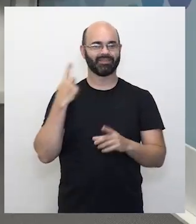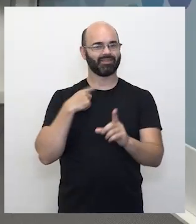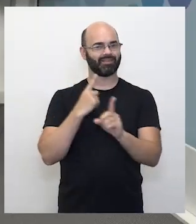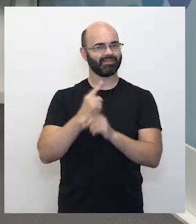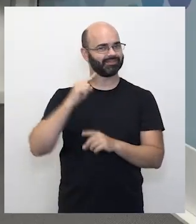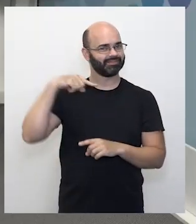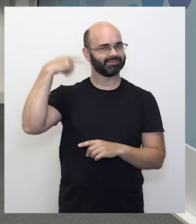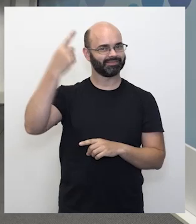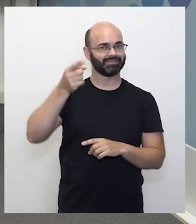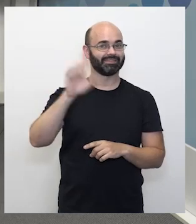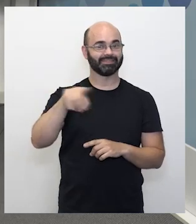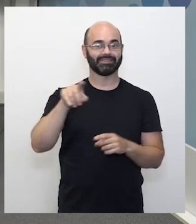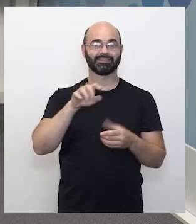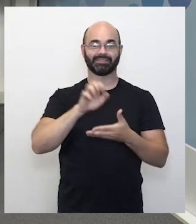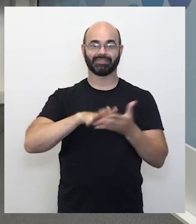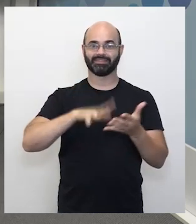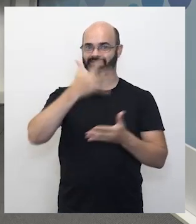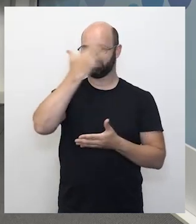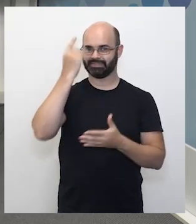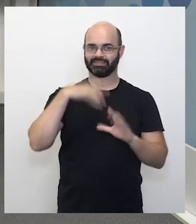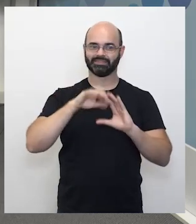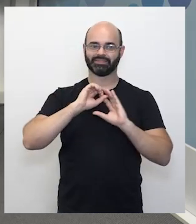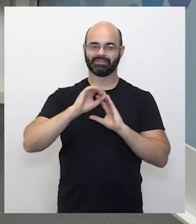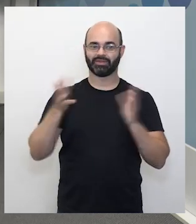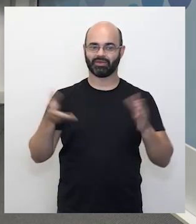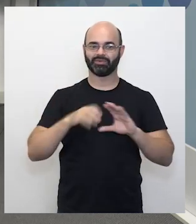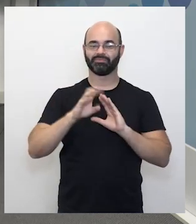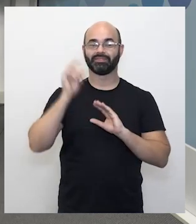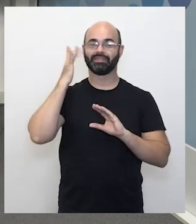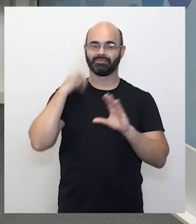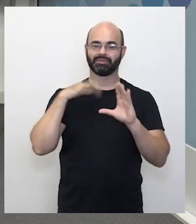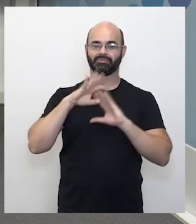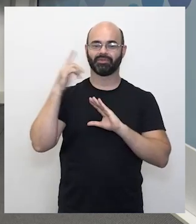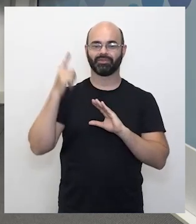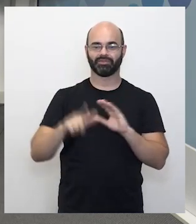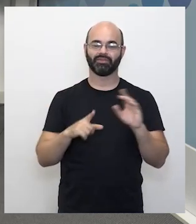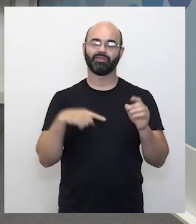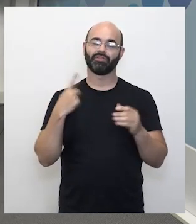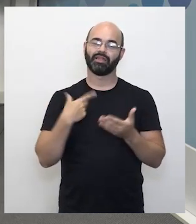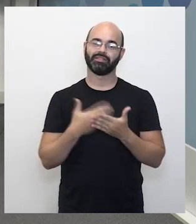aula. Não esqueçam das tarefas, né? Já postei, a de hoje eu posto amanhã. Avaliem